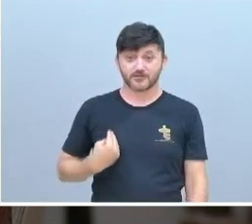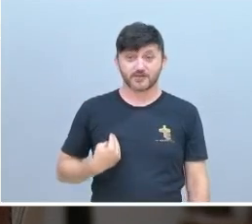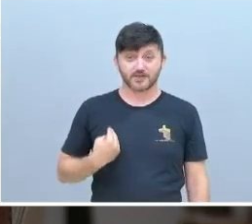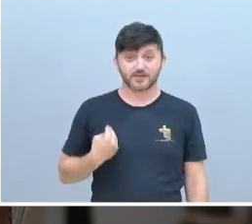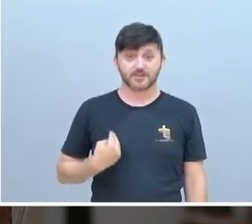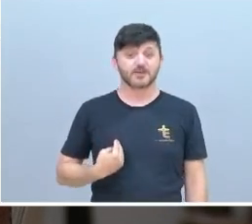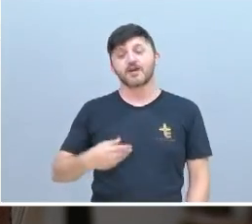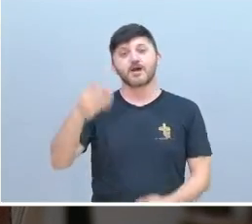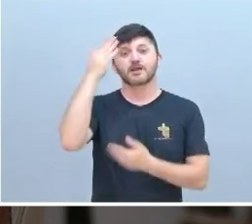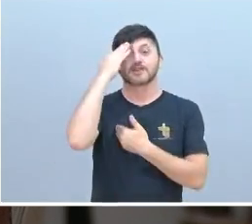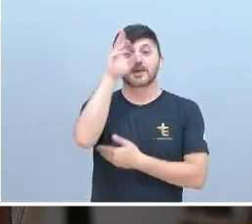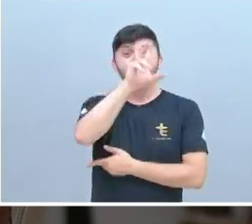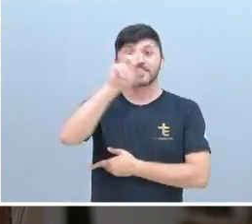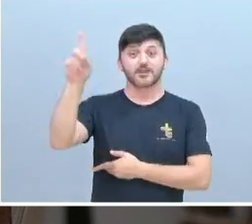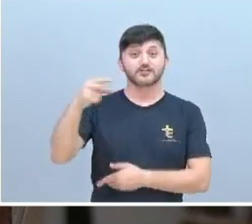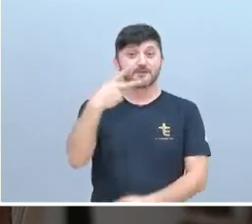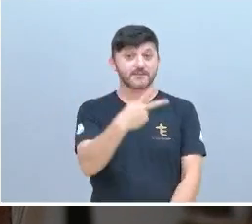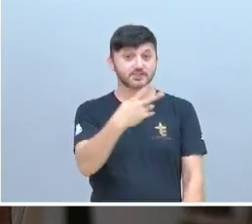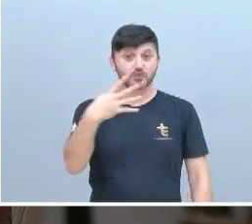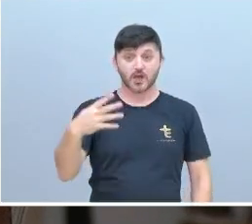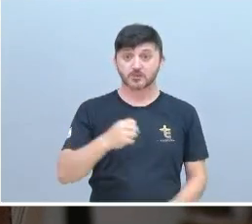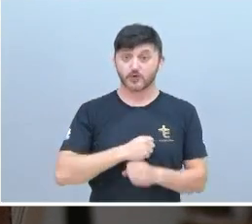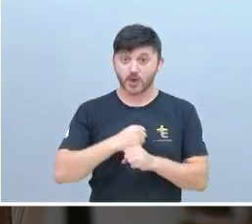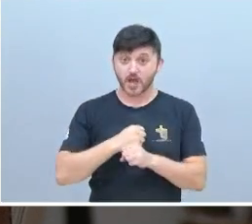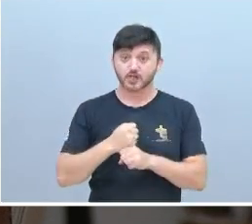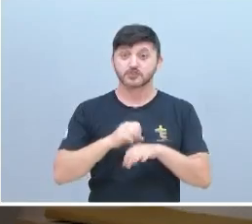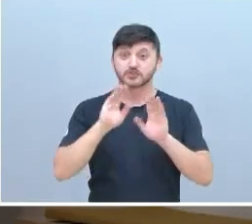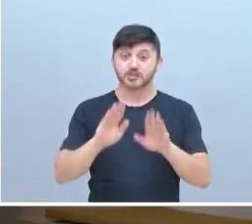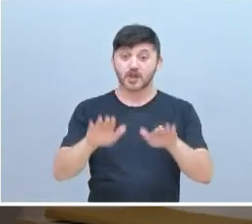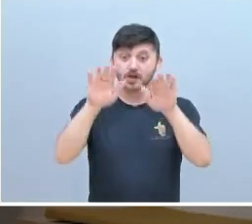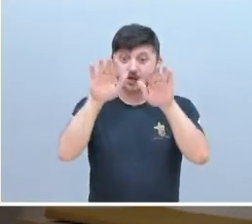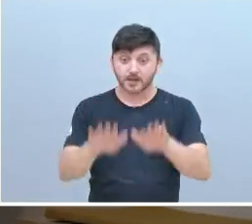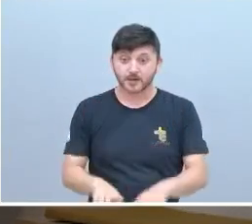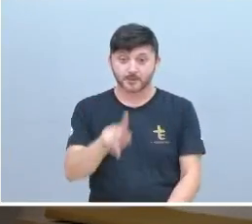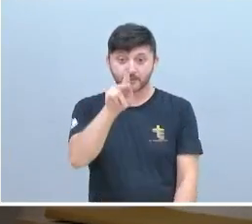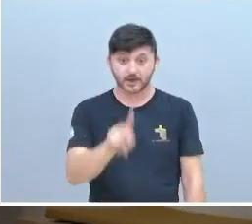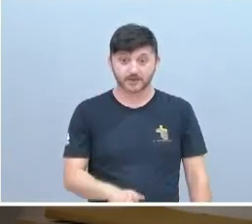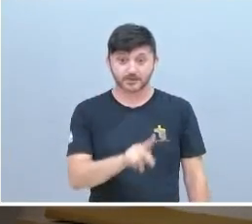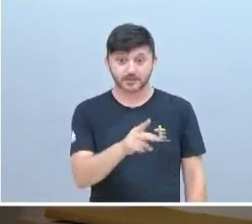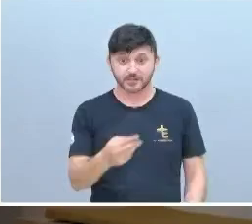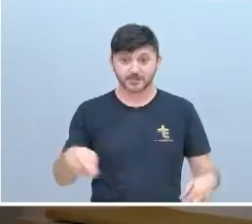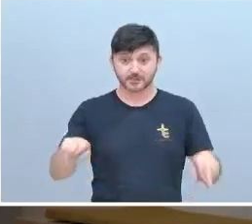Padre Reginaldo, iniciemos nossa celebração cantando.